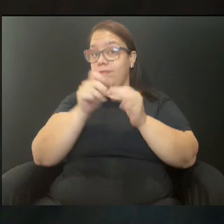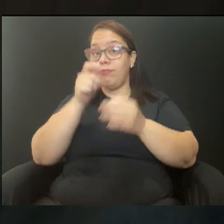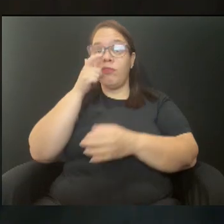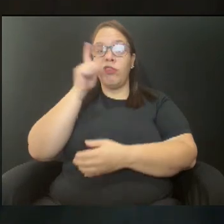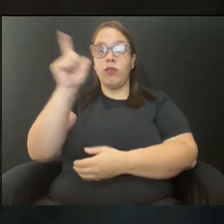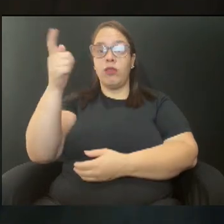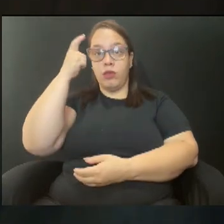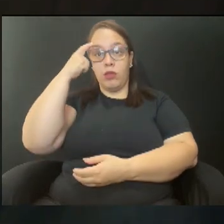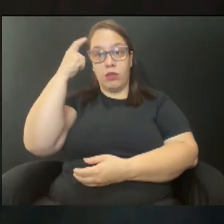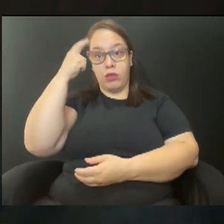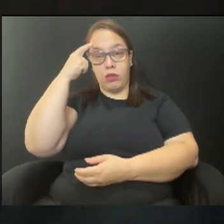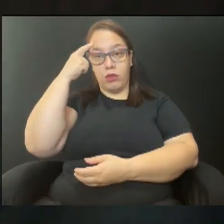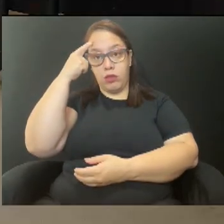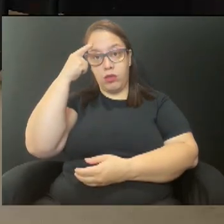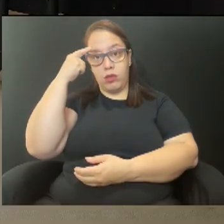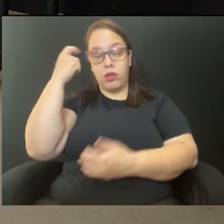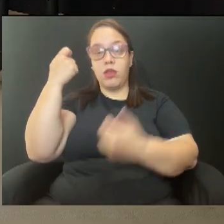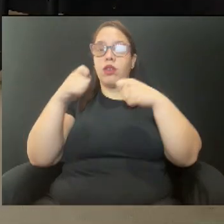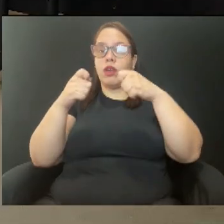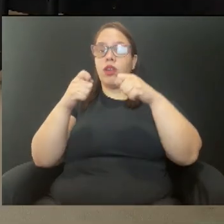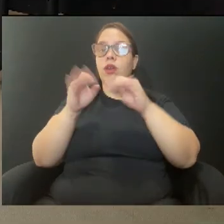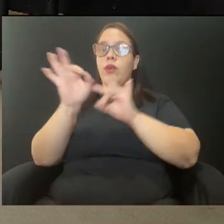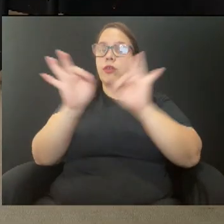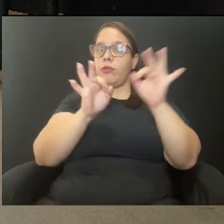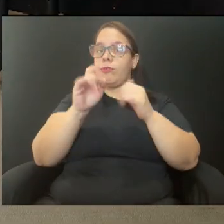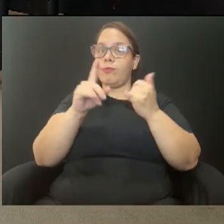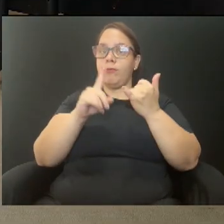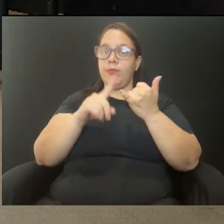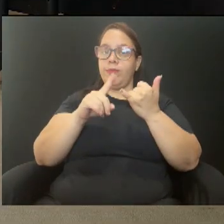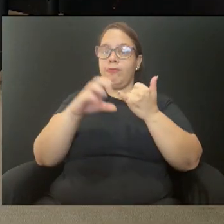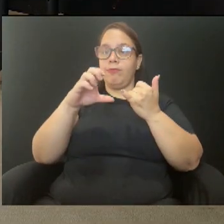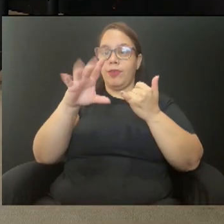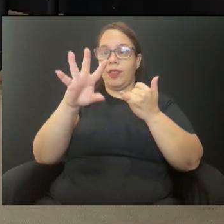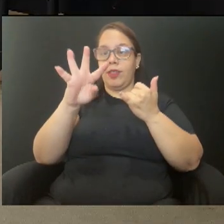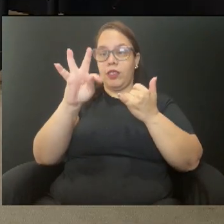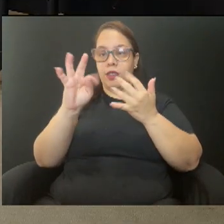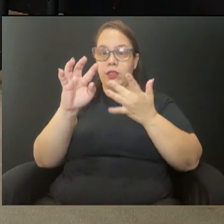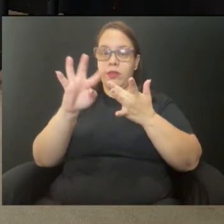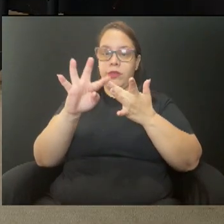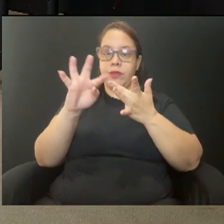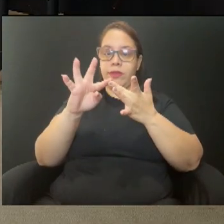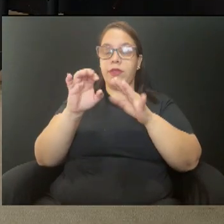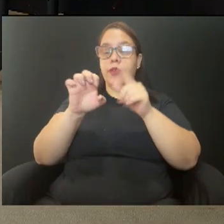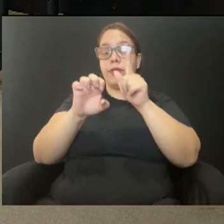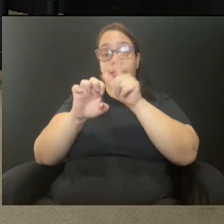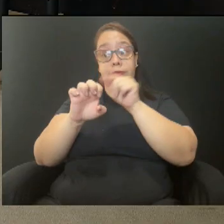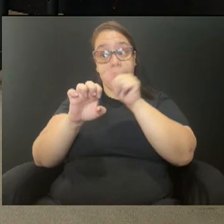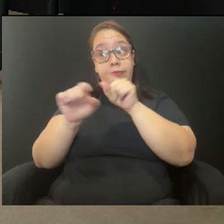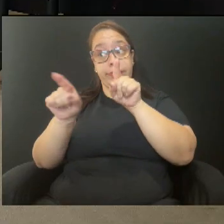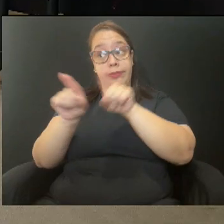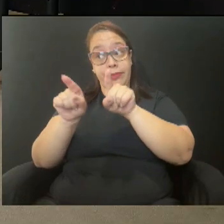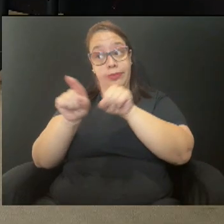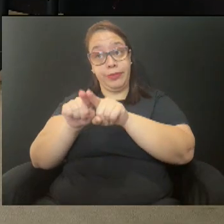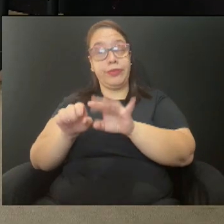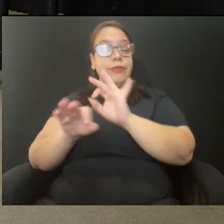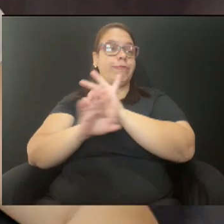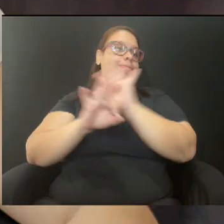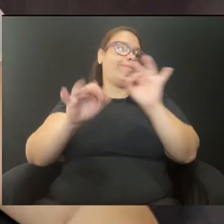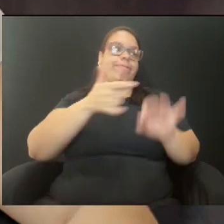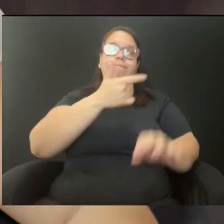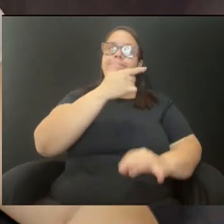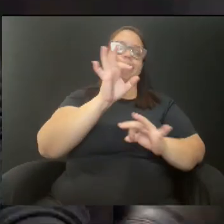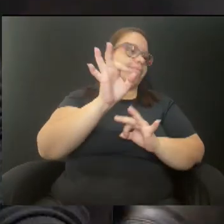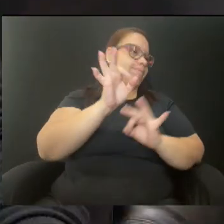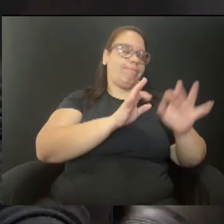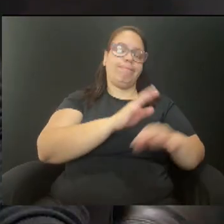ele precisa desse preparo, tanto para o CLT quanto para empreender também? Perfeito. Ele não está preparado. E aí não